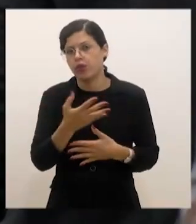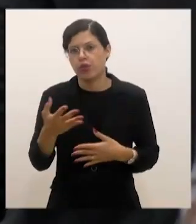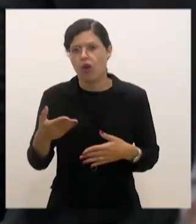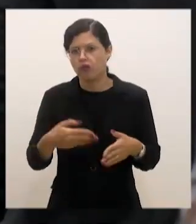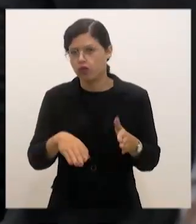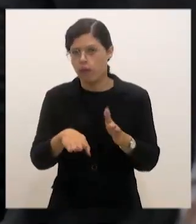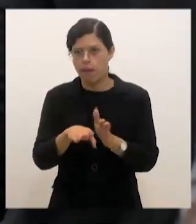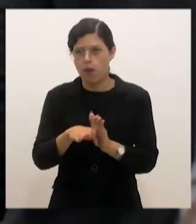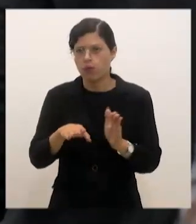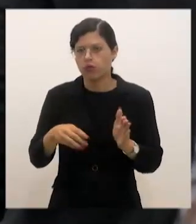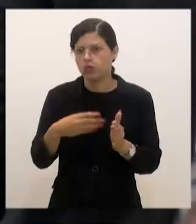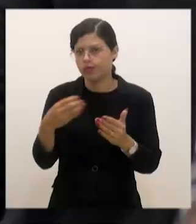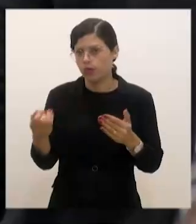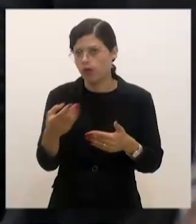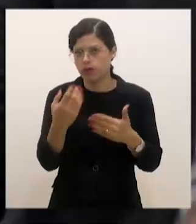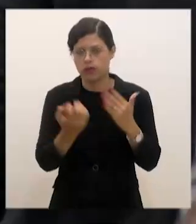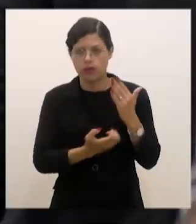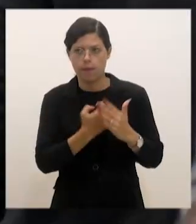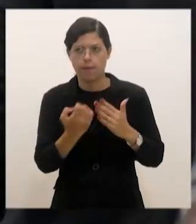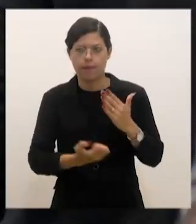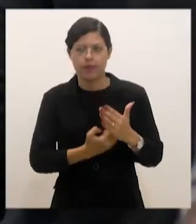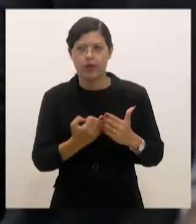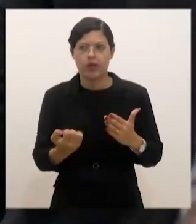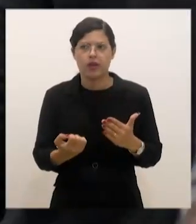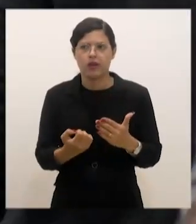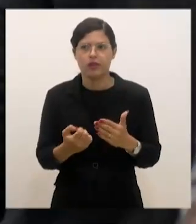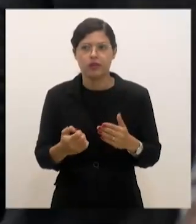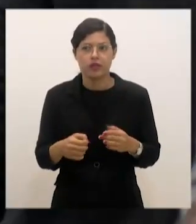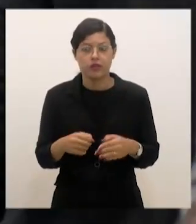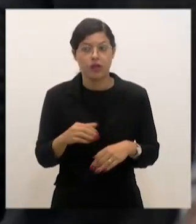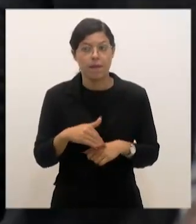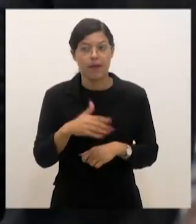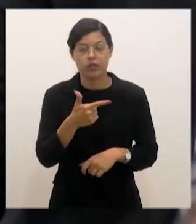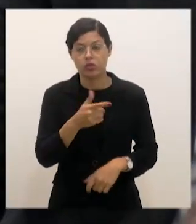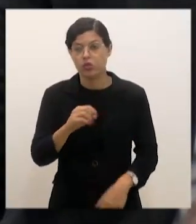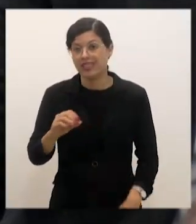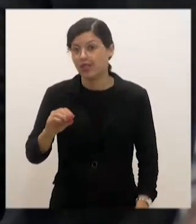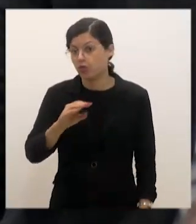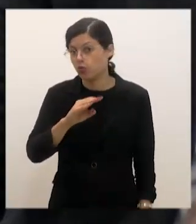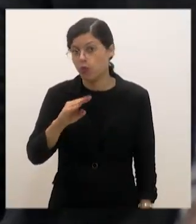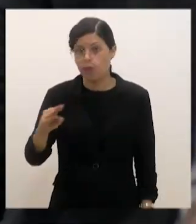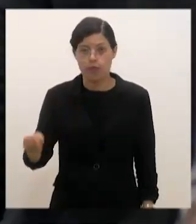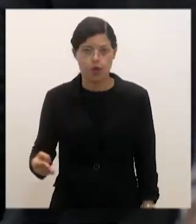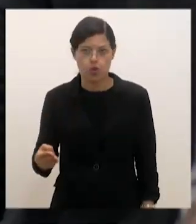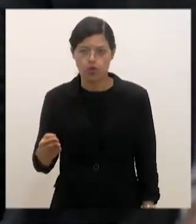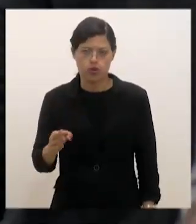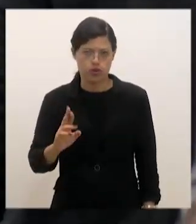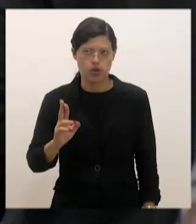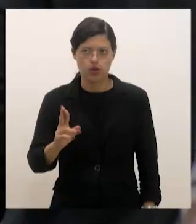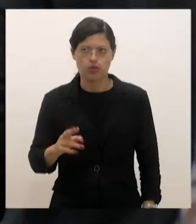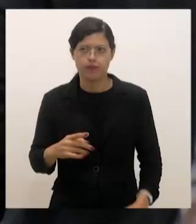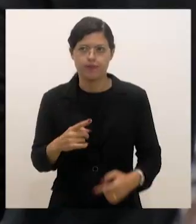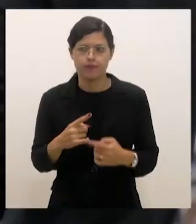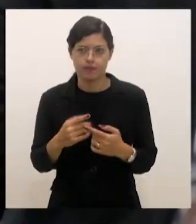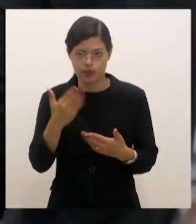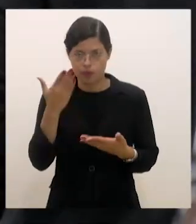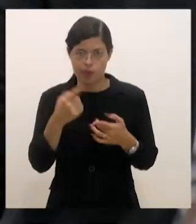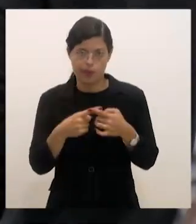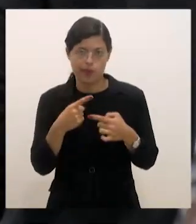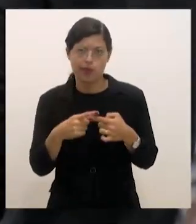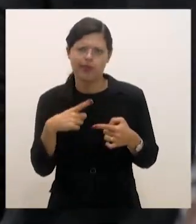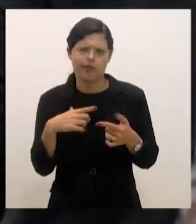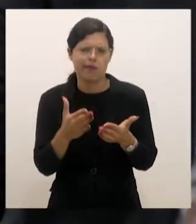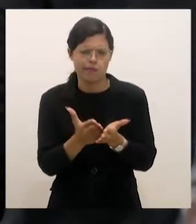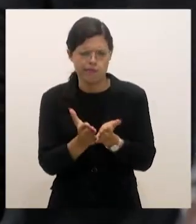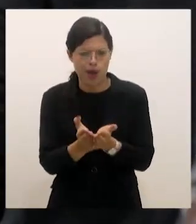navegabilidade e a própria poluição, seria um custo de mais de 200 milhões de reais. Por quê? A gente tem embarcações